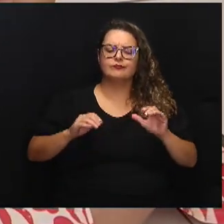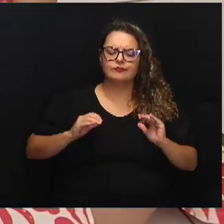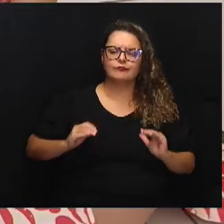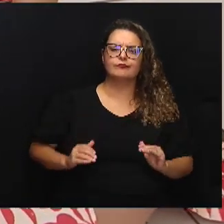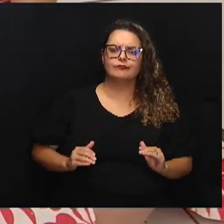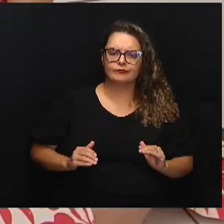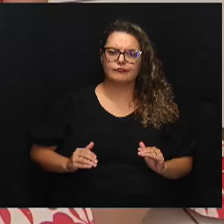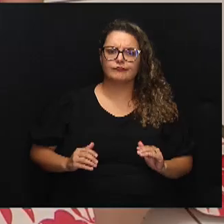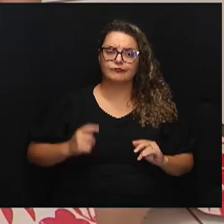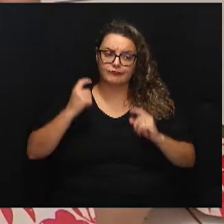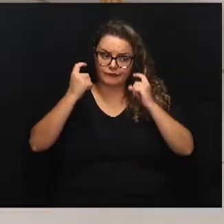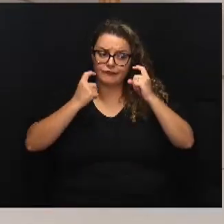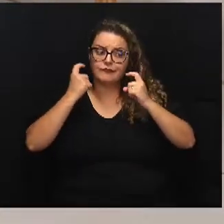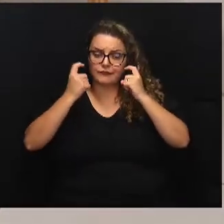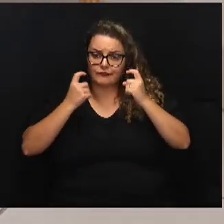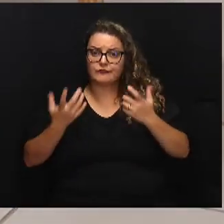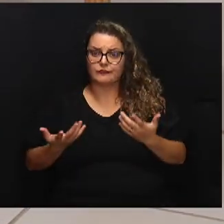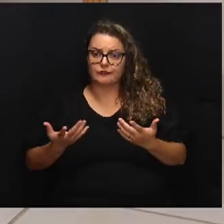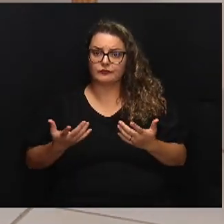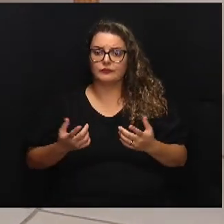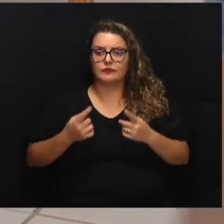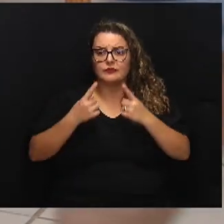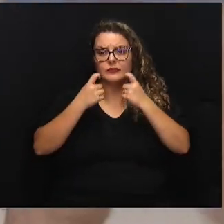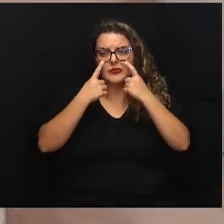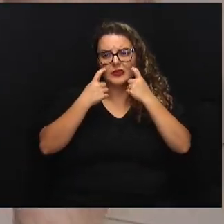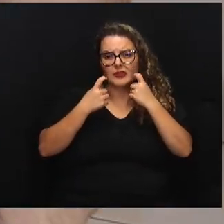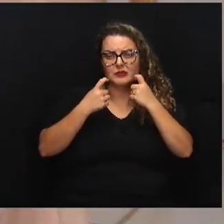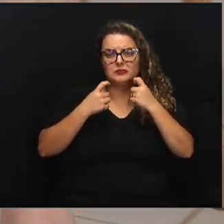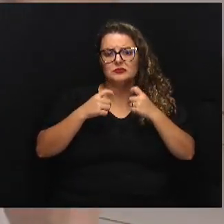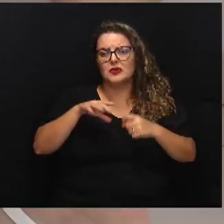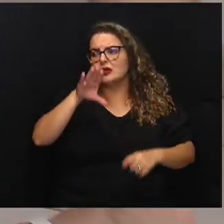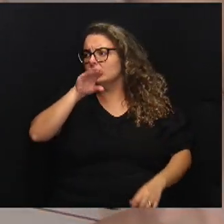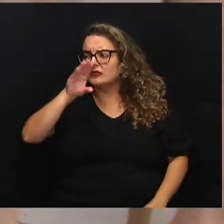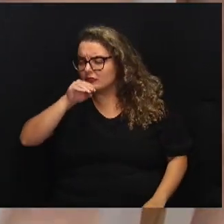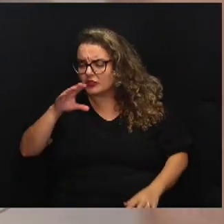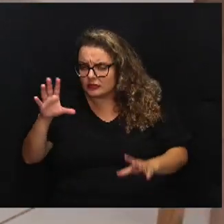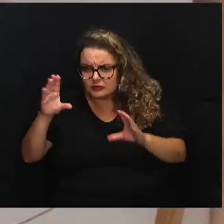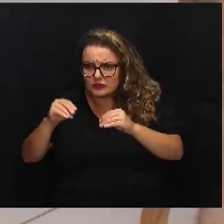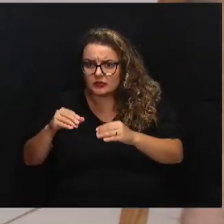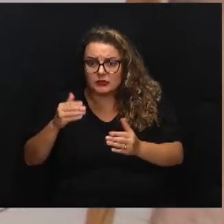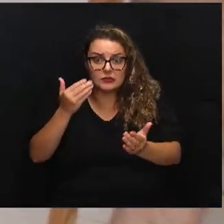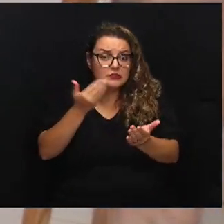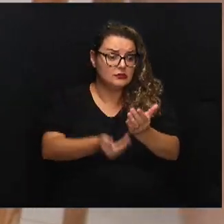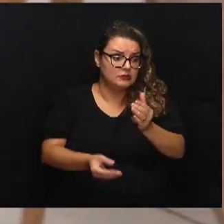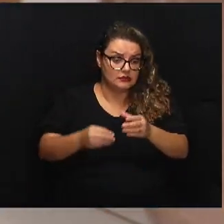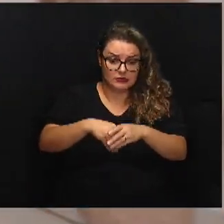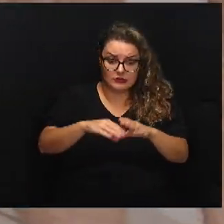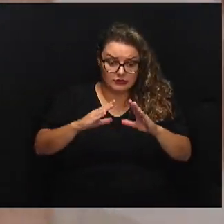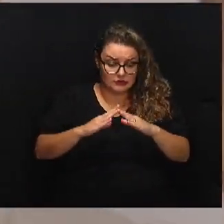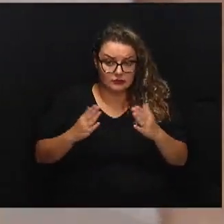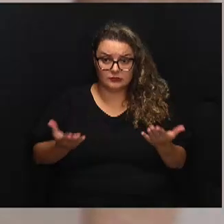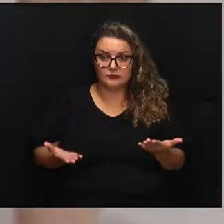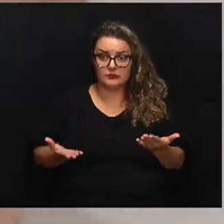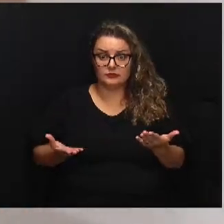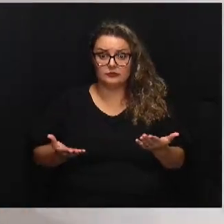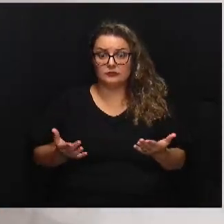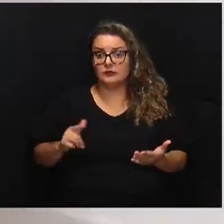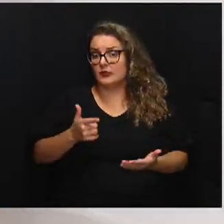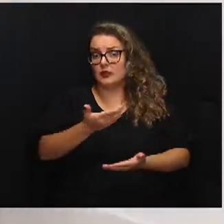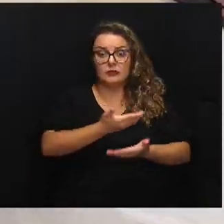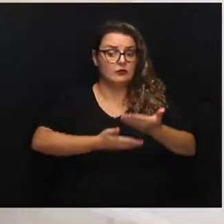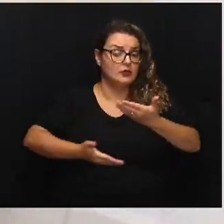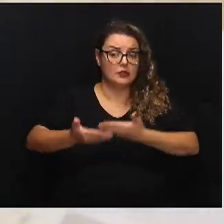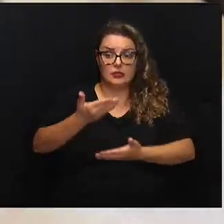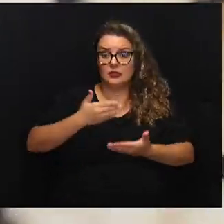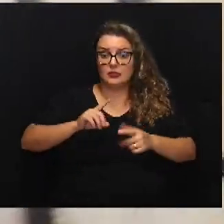comportamentais preocupantes. Ele chora, late para o nada, se perde dentro de casa e já não interage tanto